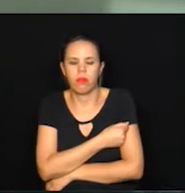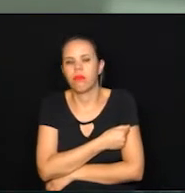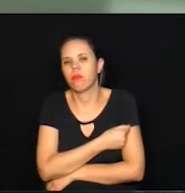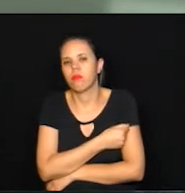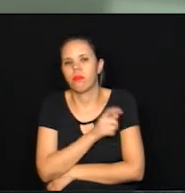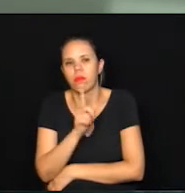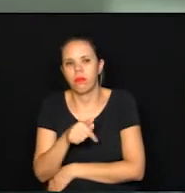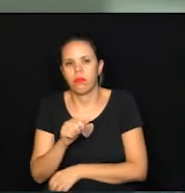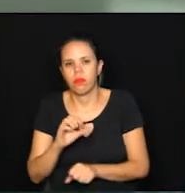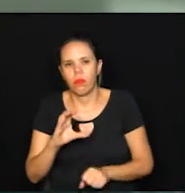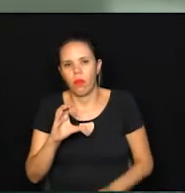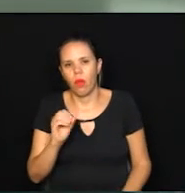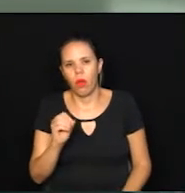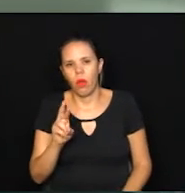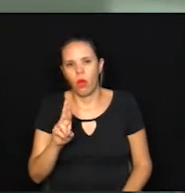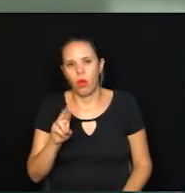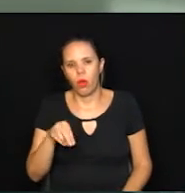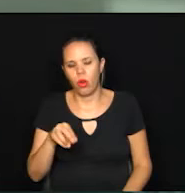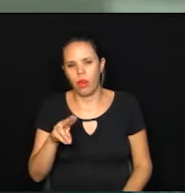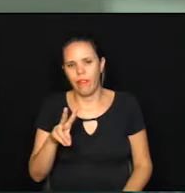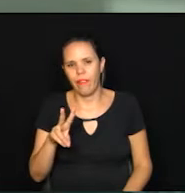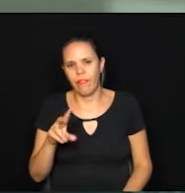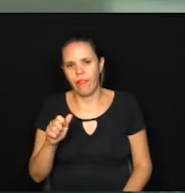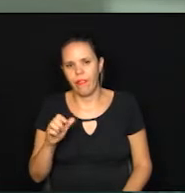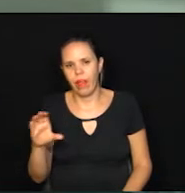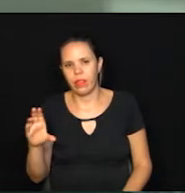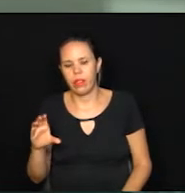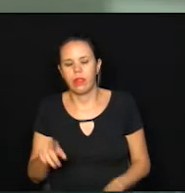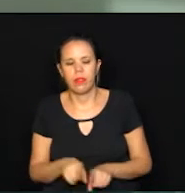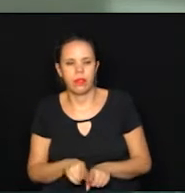é a Coronavac, que vem os insumos da China,